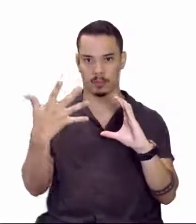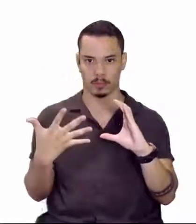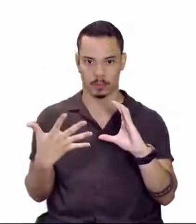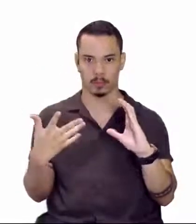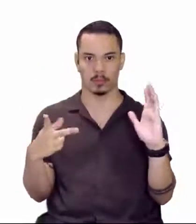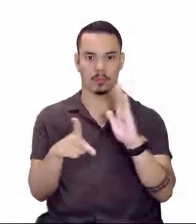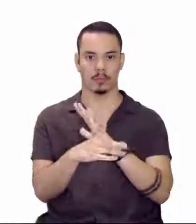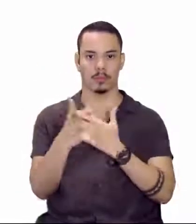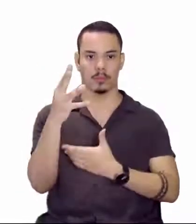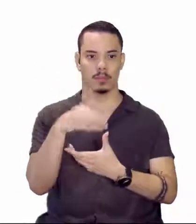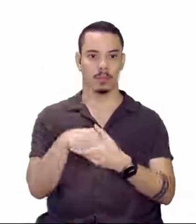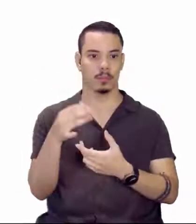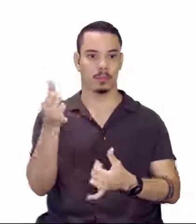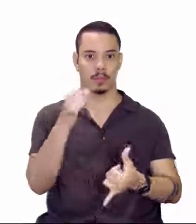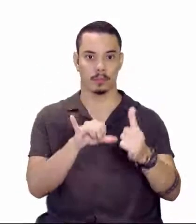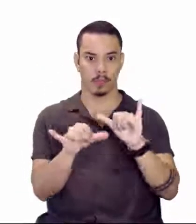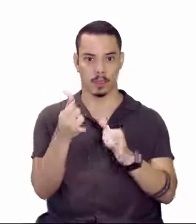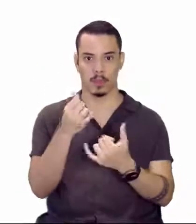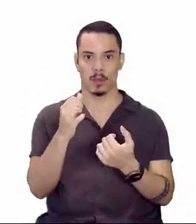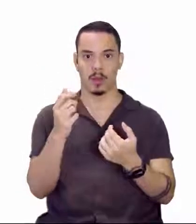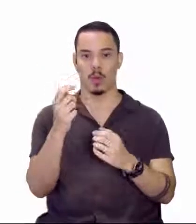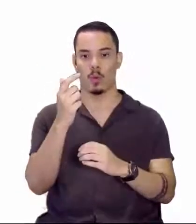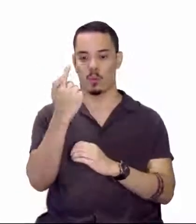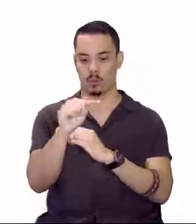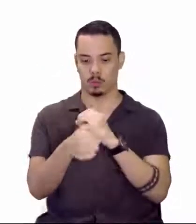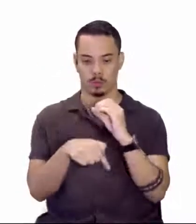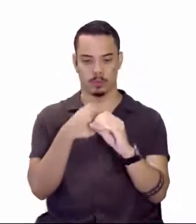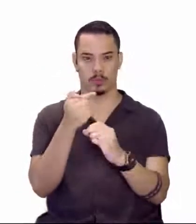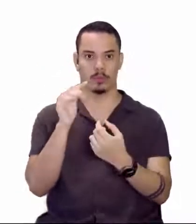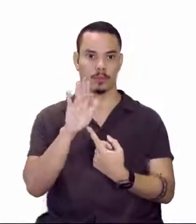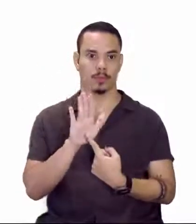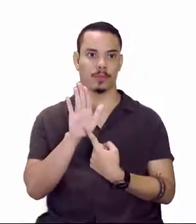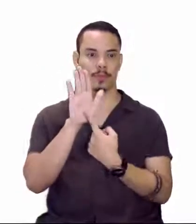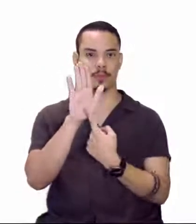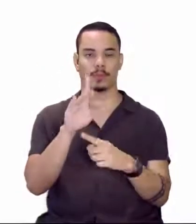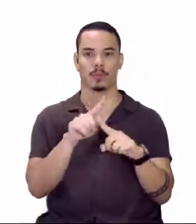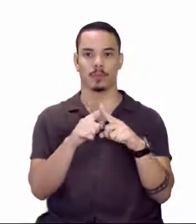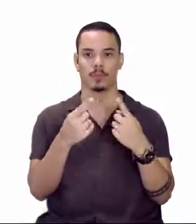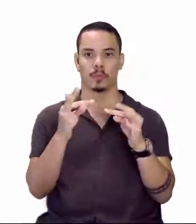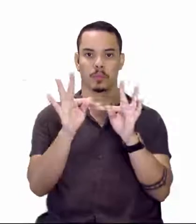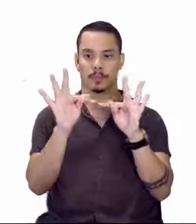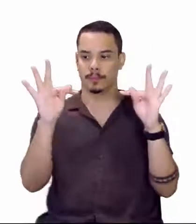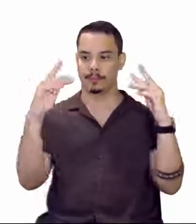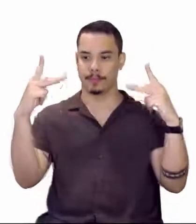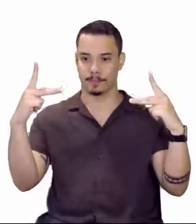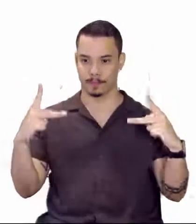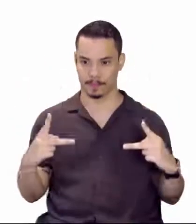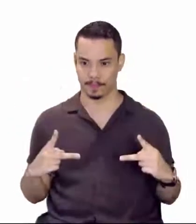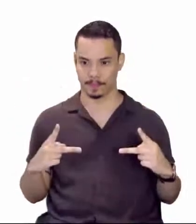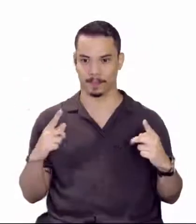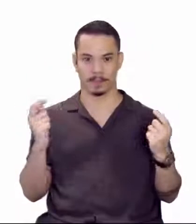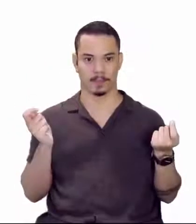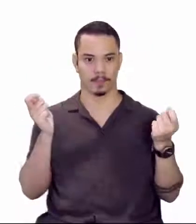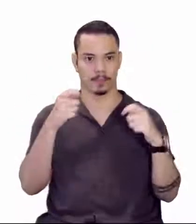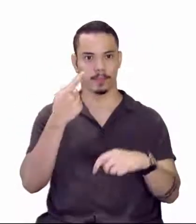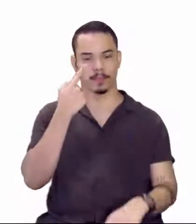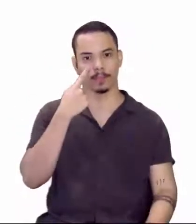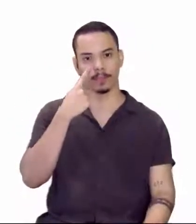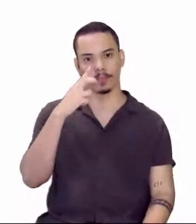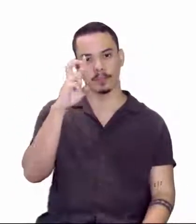físico-químicas que o átomo apresenta. No entanto, na tabela periódica, vocês vão poder observar.